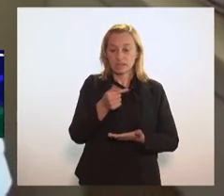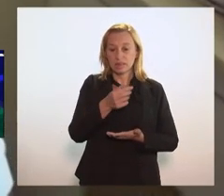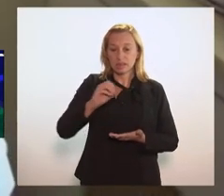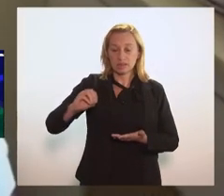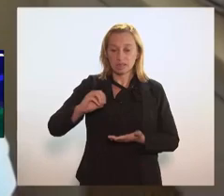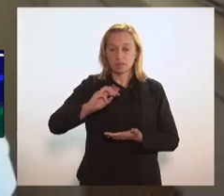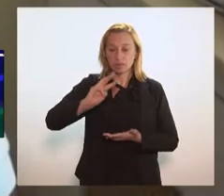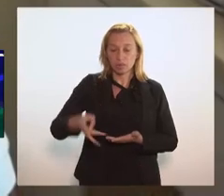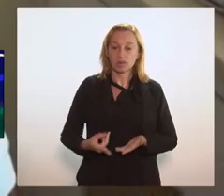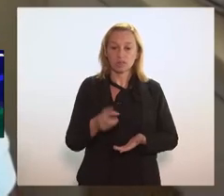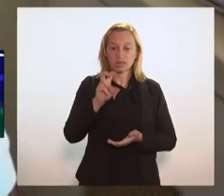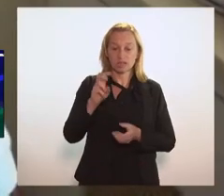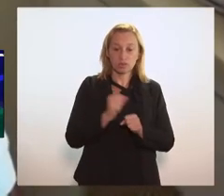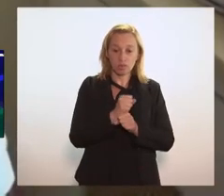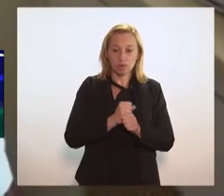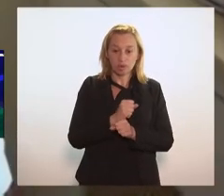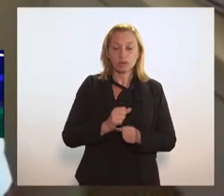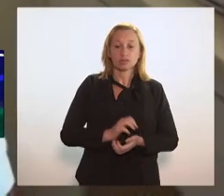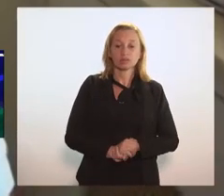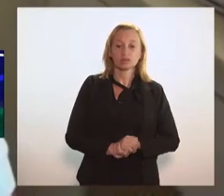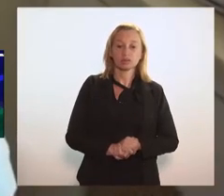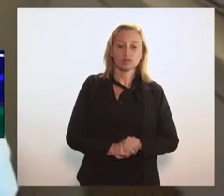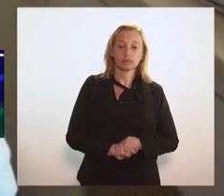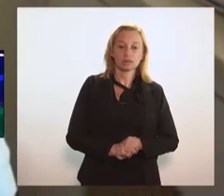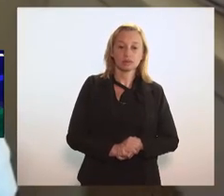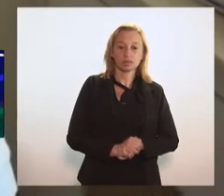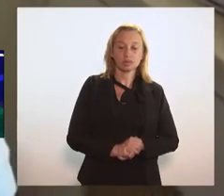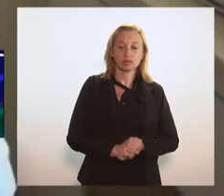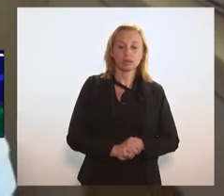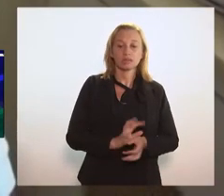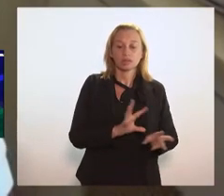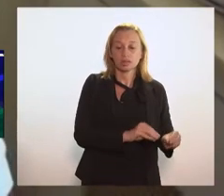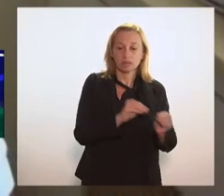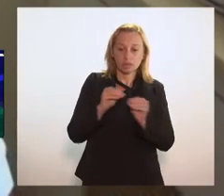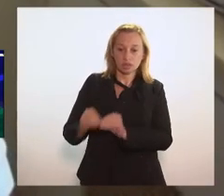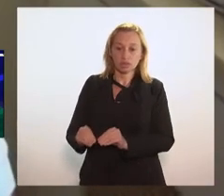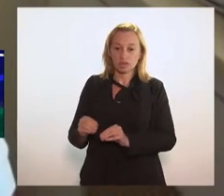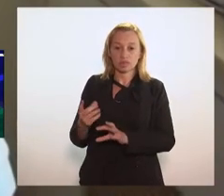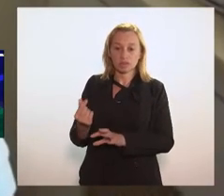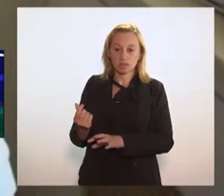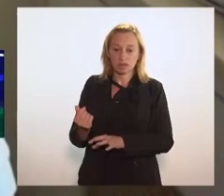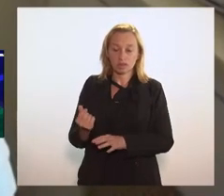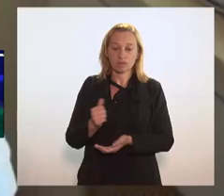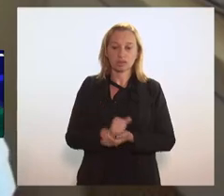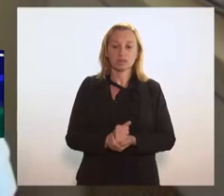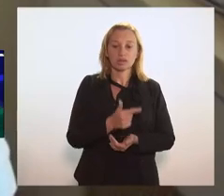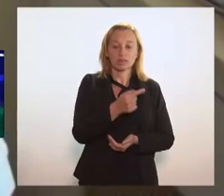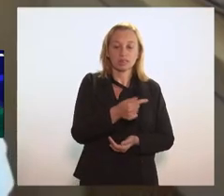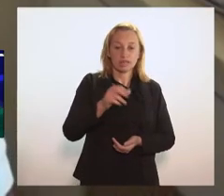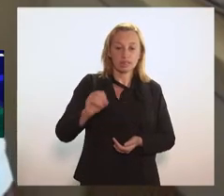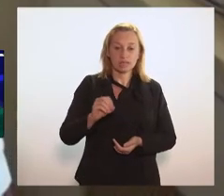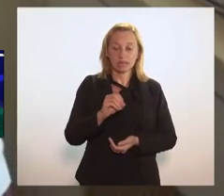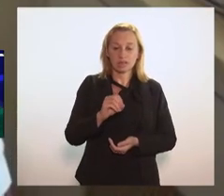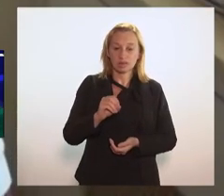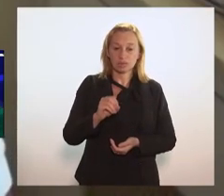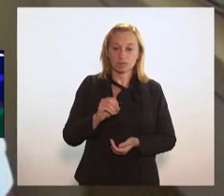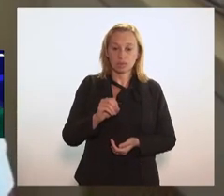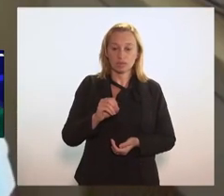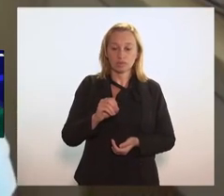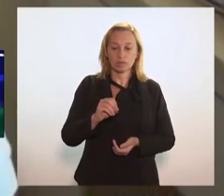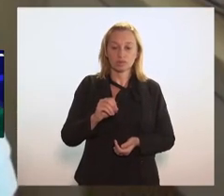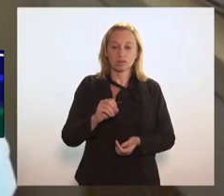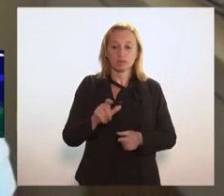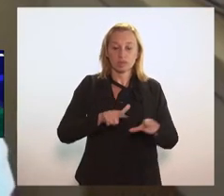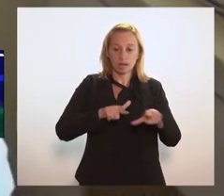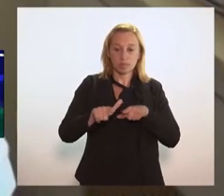moinhos que nós vamos evitar a transferência, diz que gera 700 empregos, diz que mantém